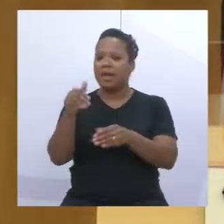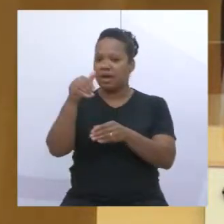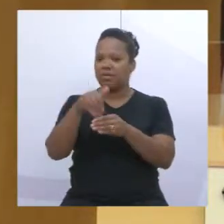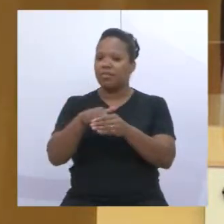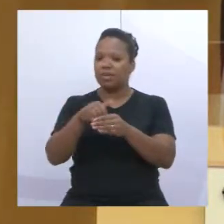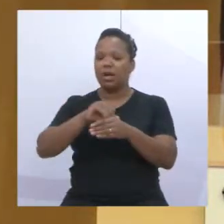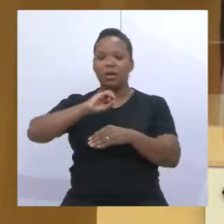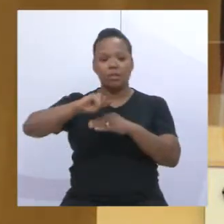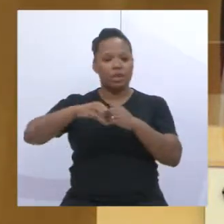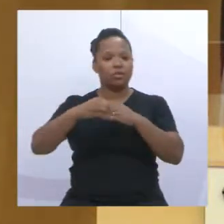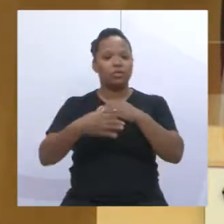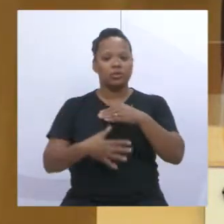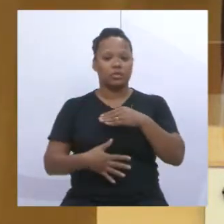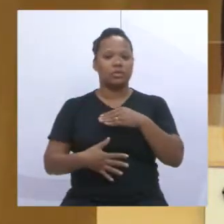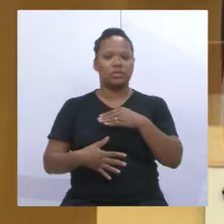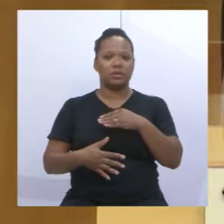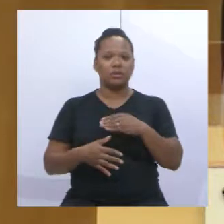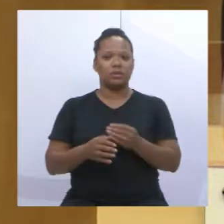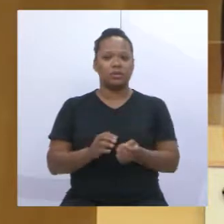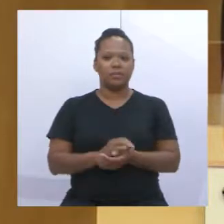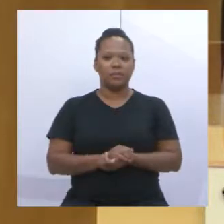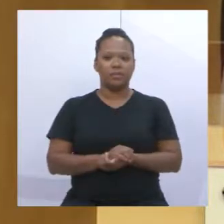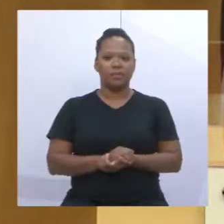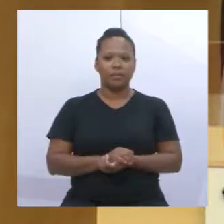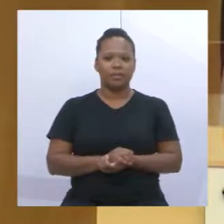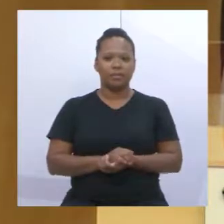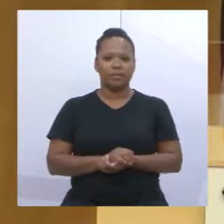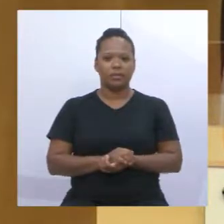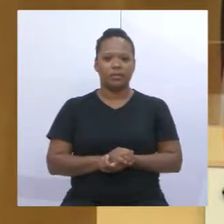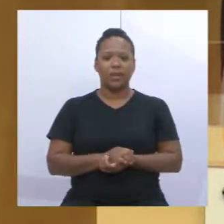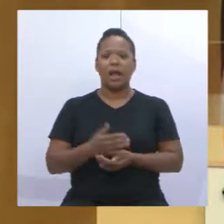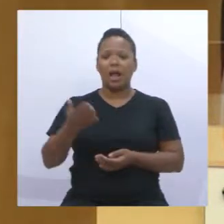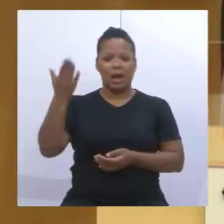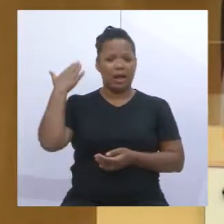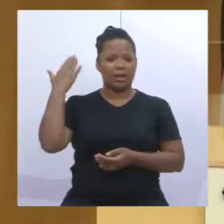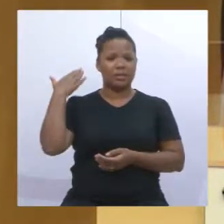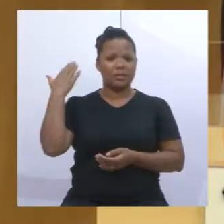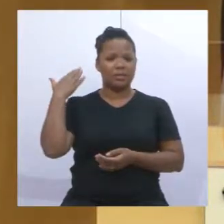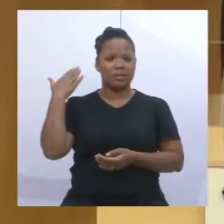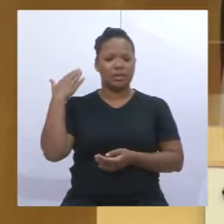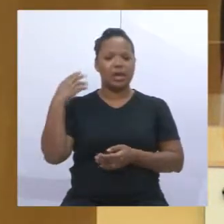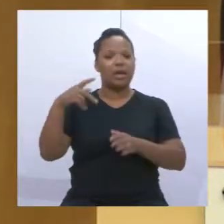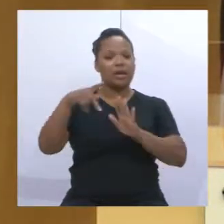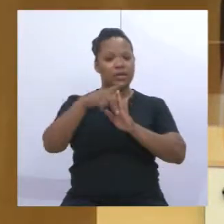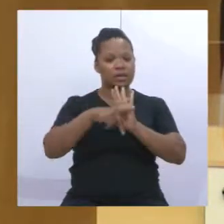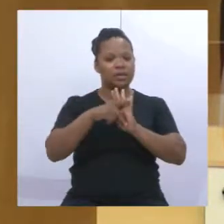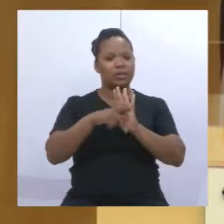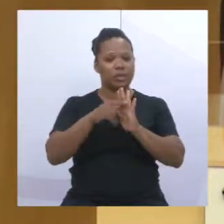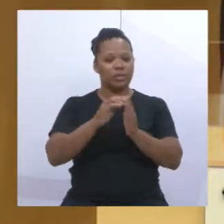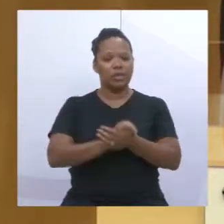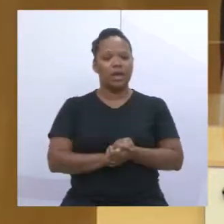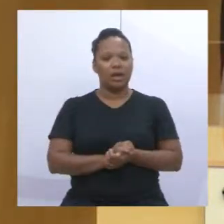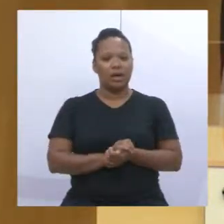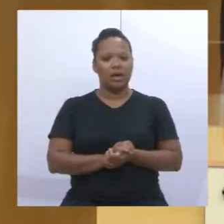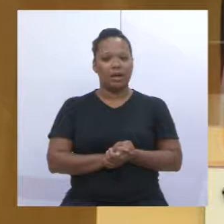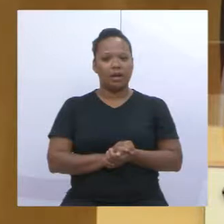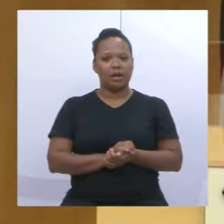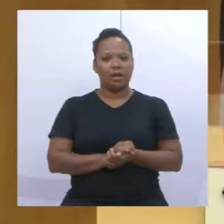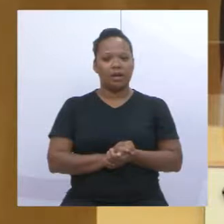minha justificativa, eu já lá atrás já dizia que esse projeto tinha várias brechas que poderiam